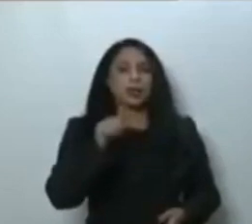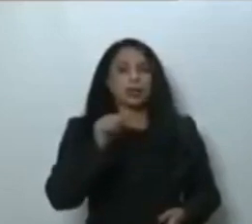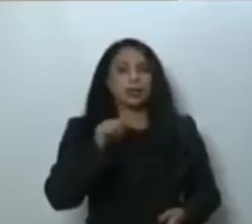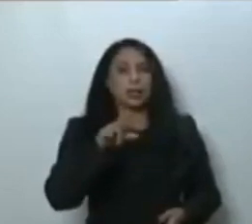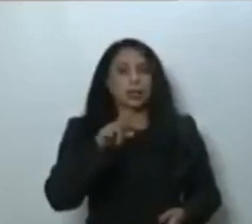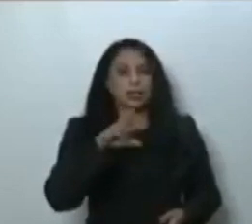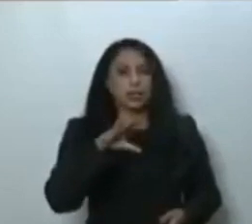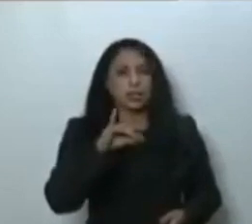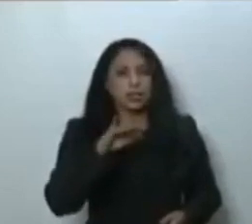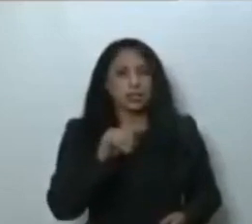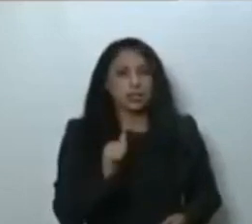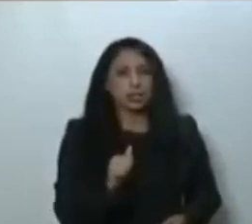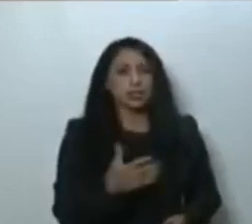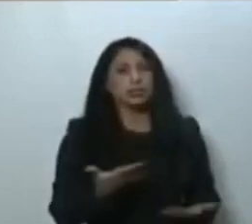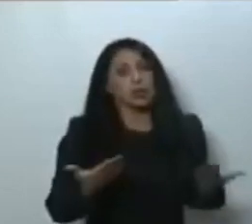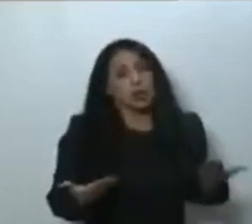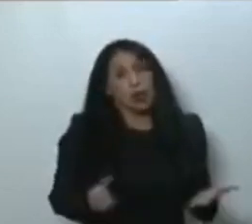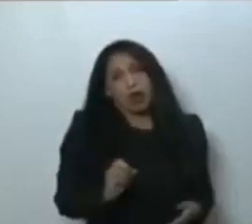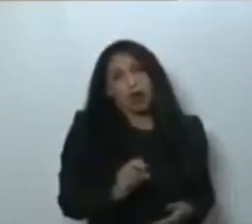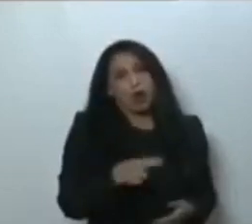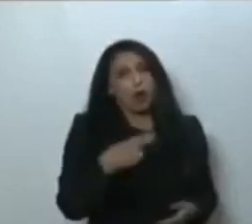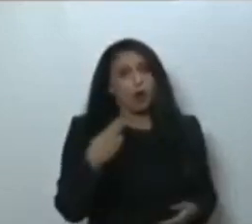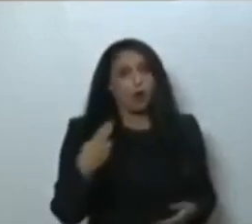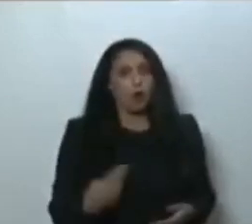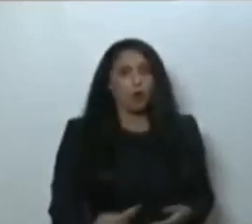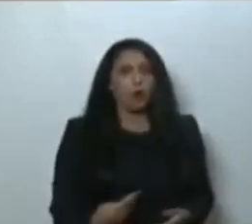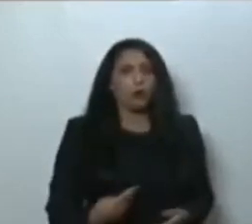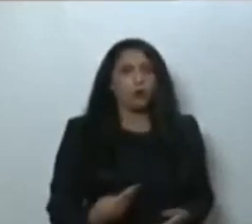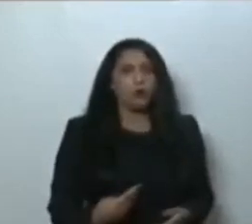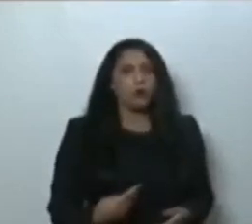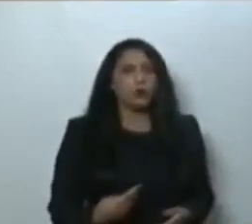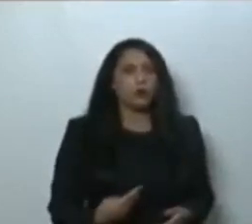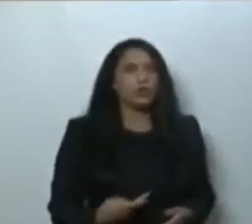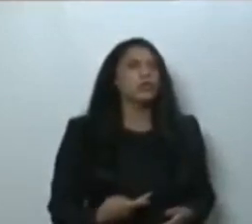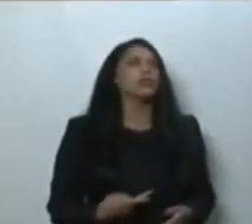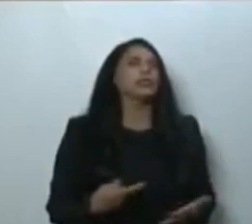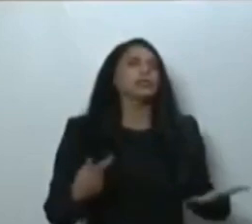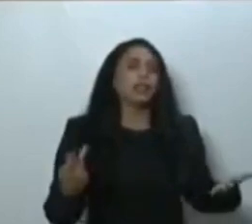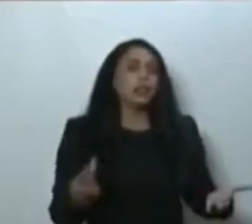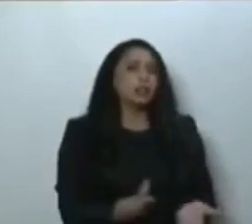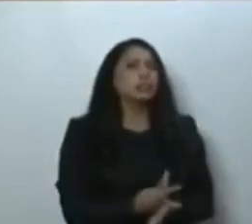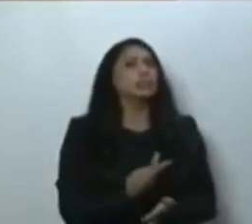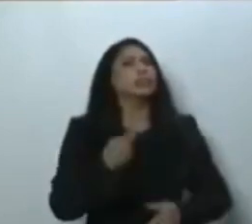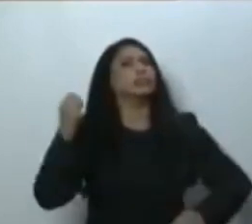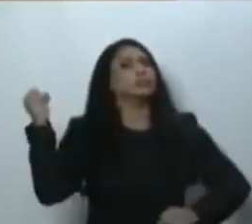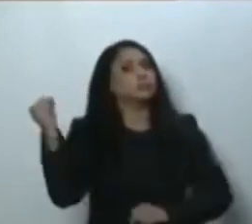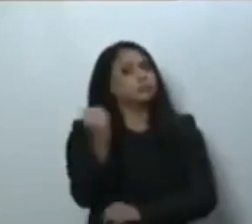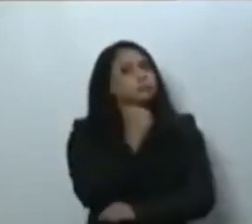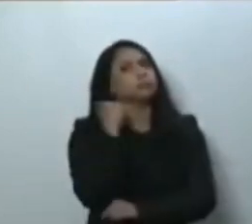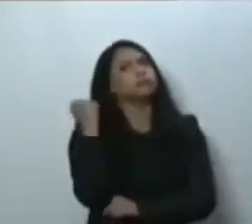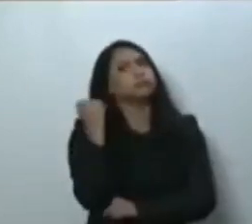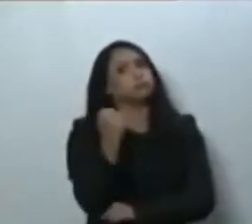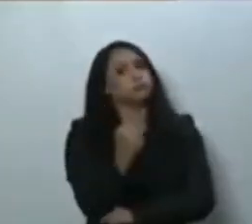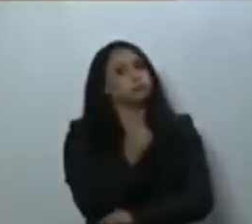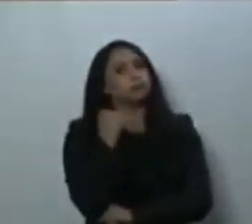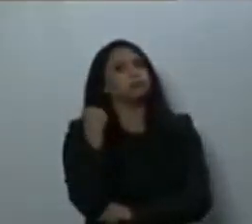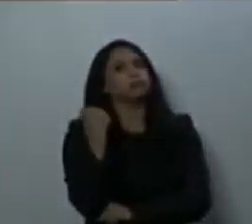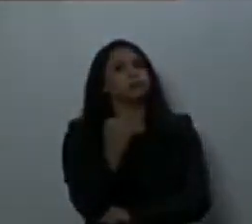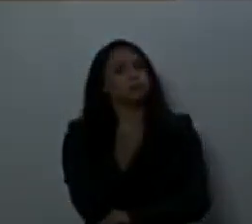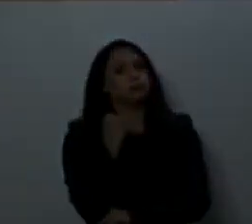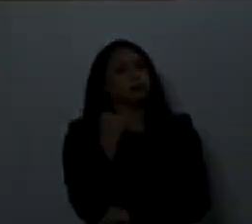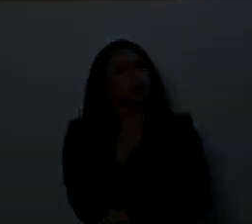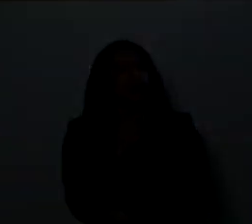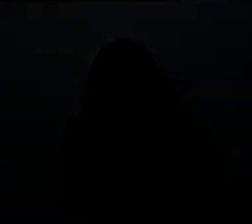já é estamos diante de fatos de uma gravidade cuja avaliação